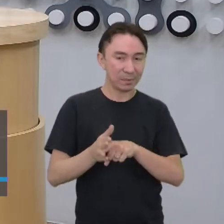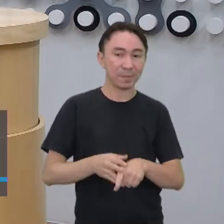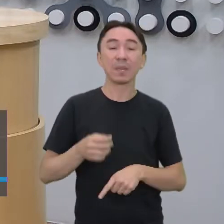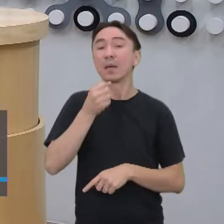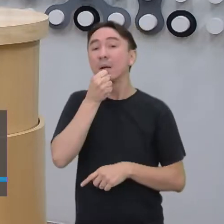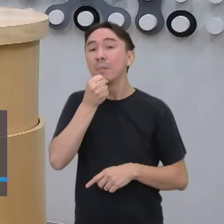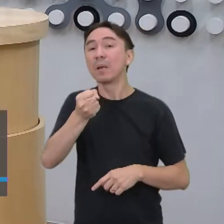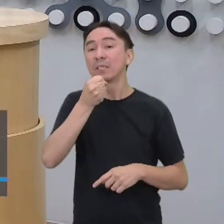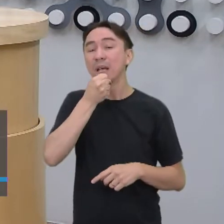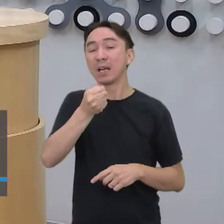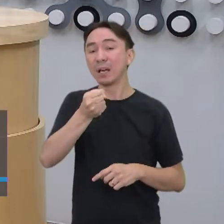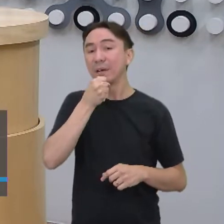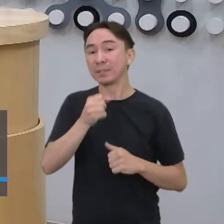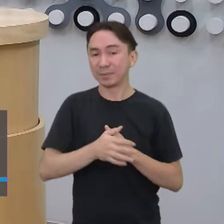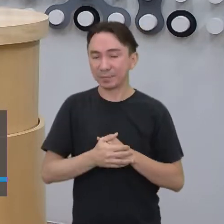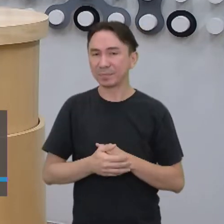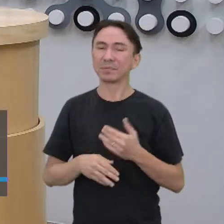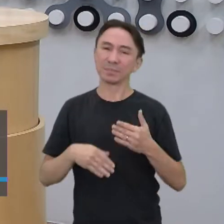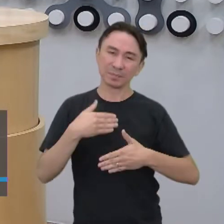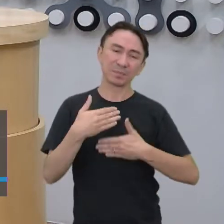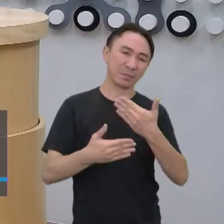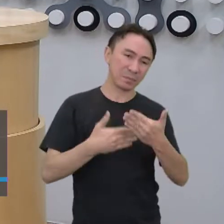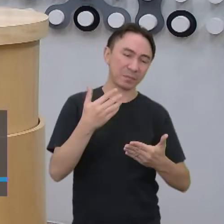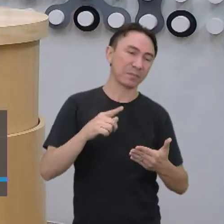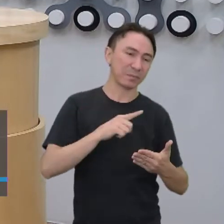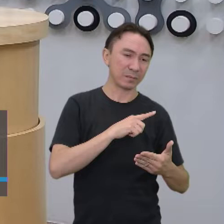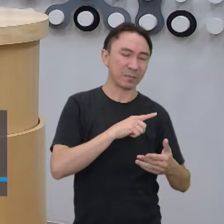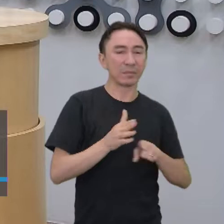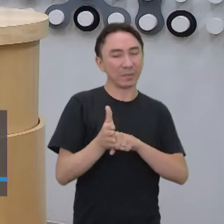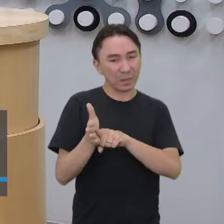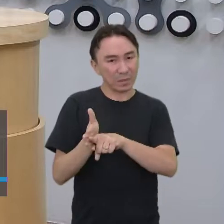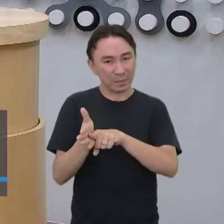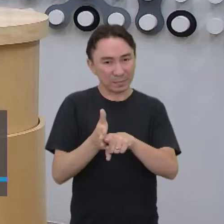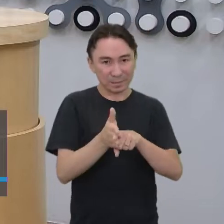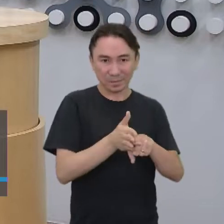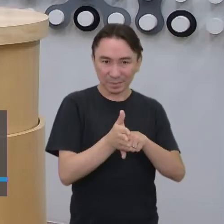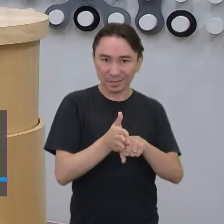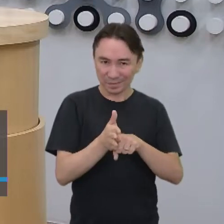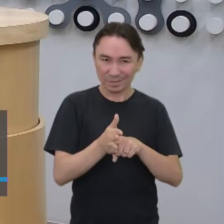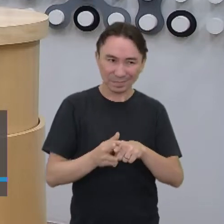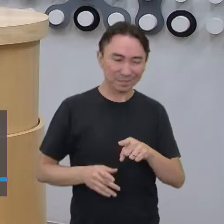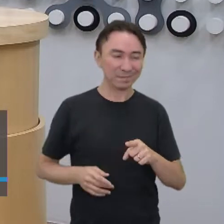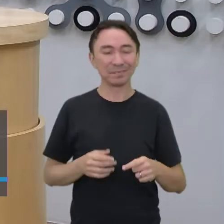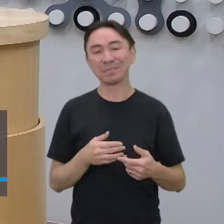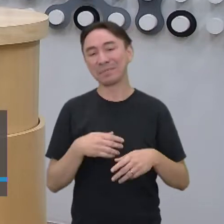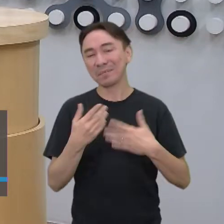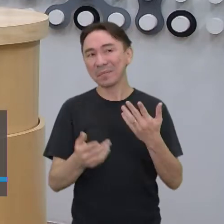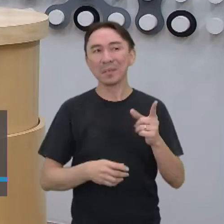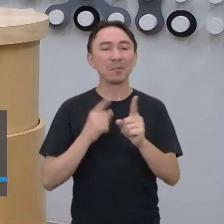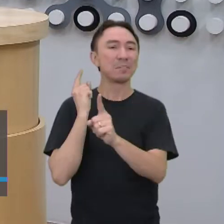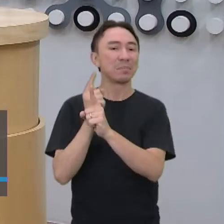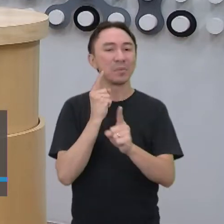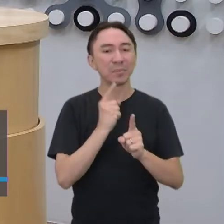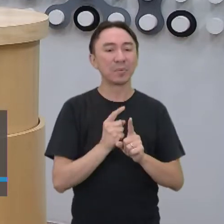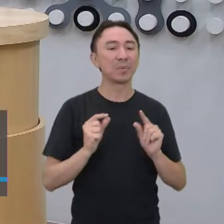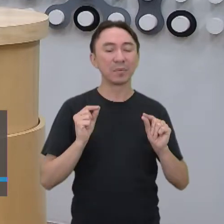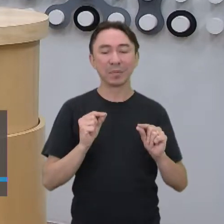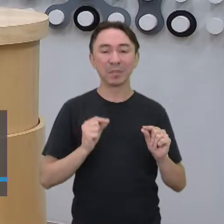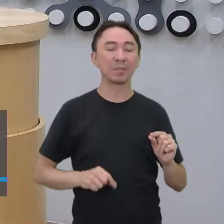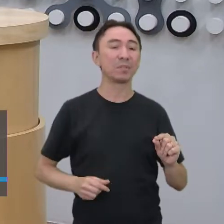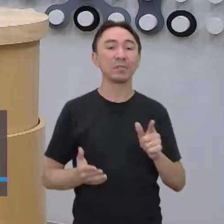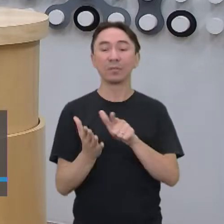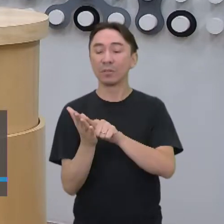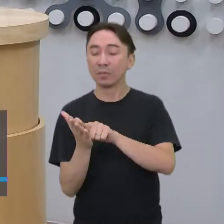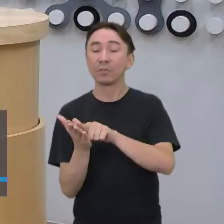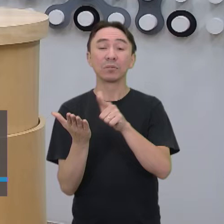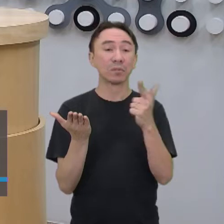à medida que fomos desenvolvendo pesquisas, aquela investigação científica, a gente foi percebendo como é que os jornais constroem o seu olhar.